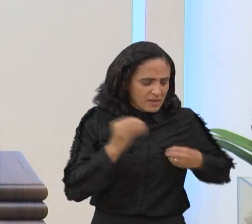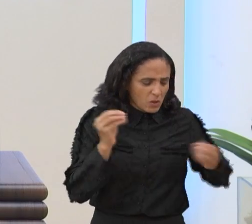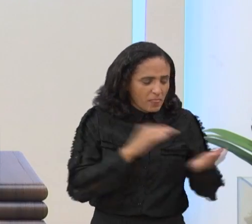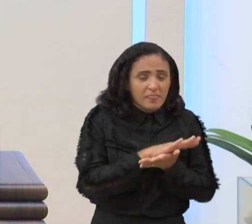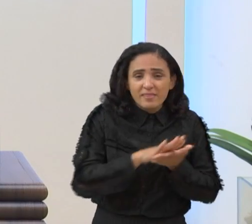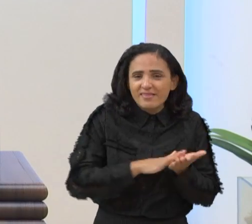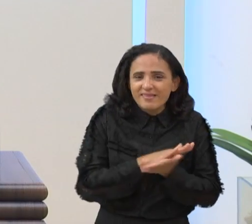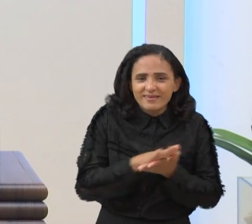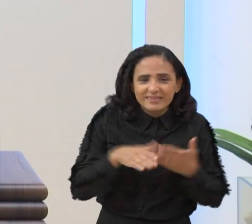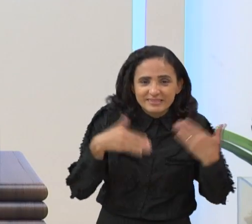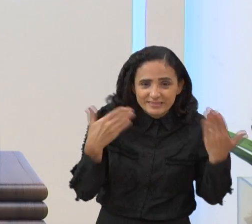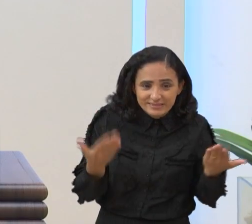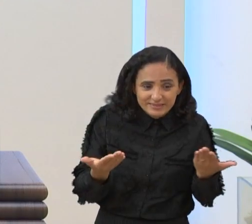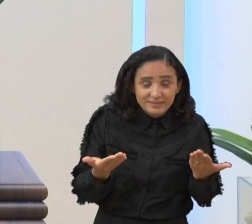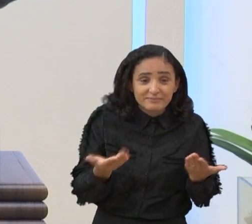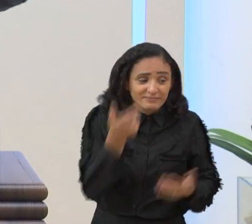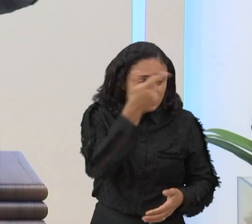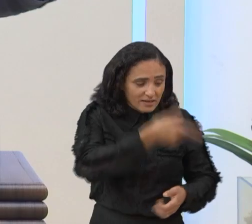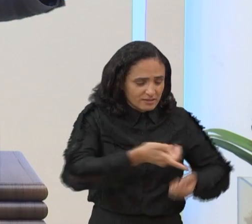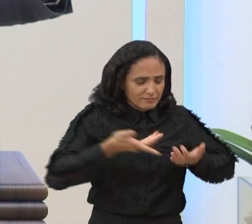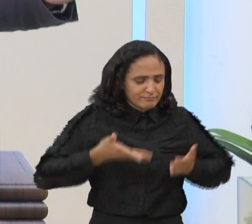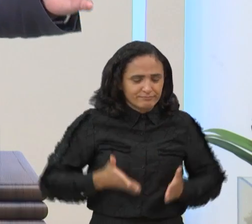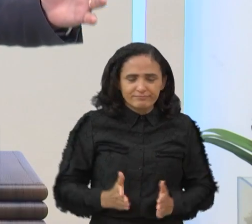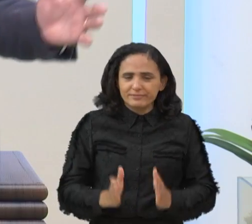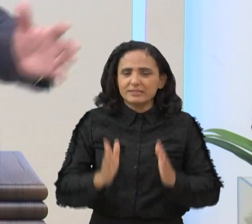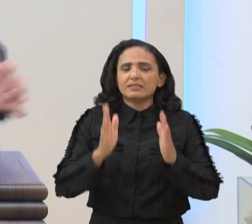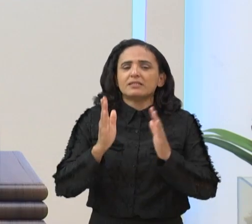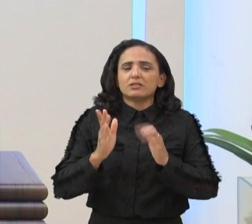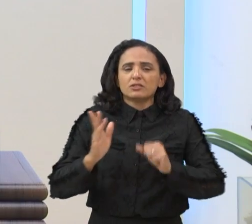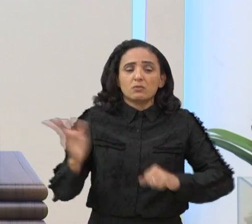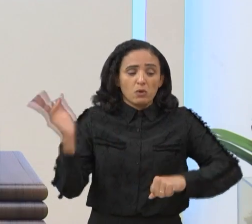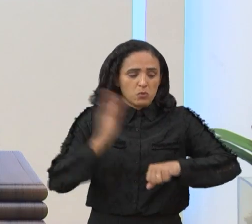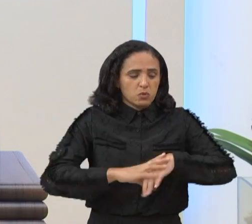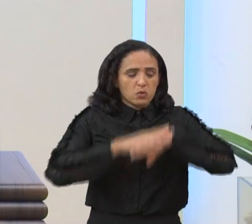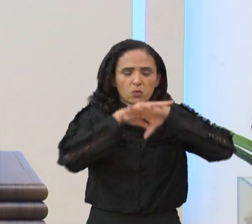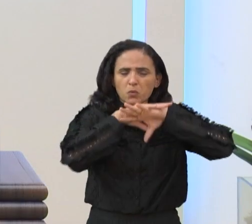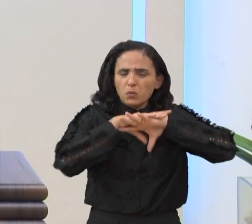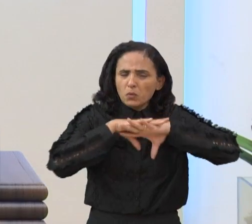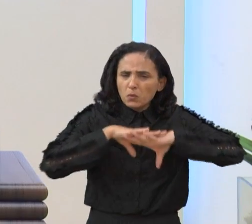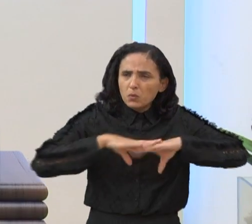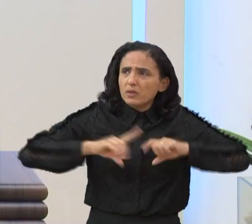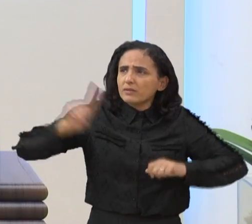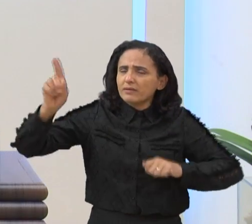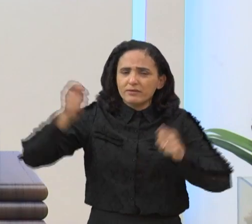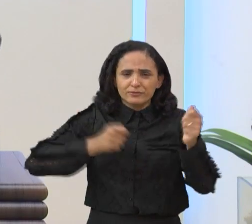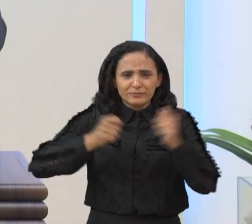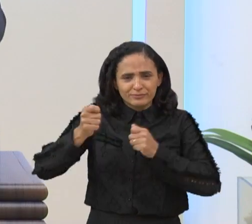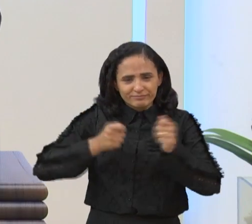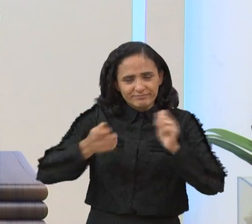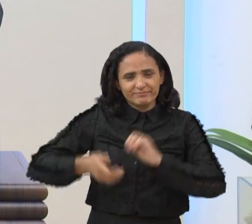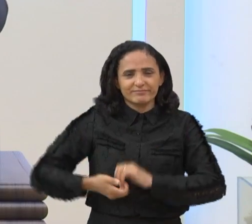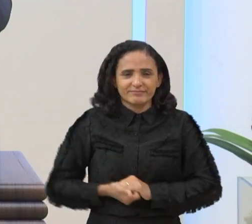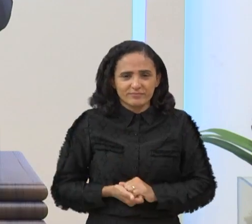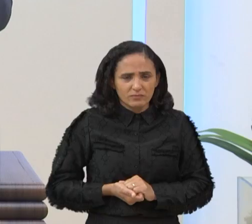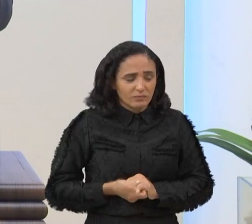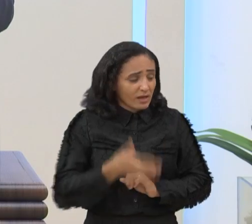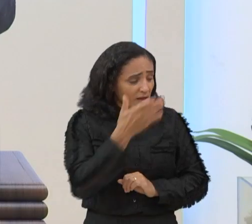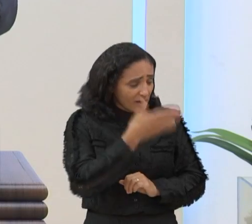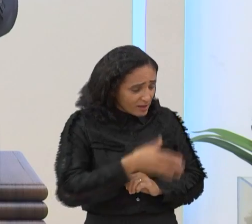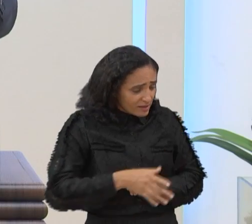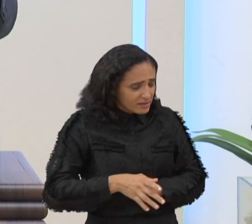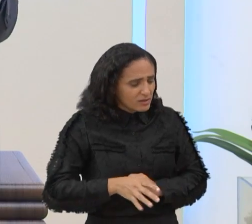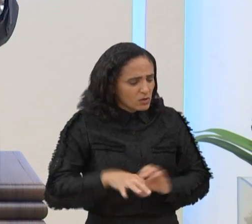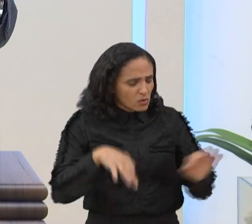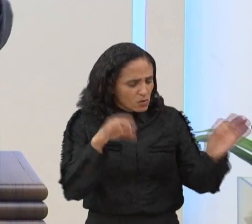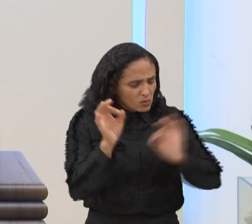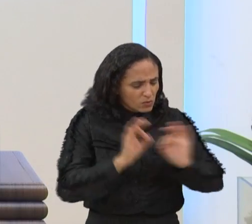pecaram, mas foi assim para que se manifestem nele as obras de Deus. E Jesus disse mais, convém que eu faça as